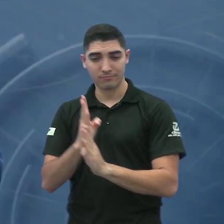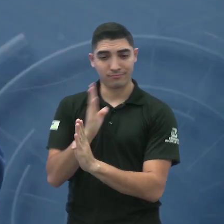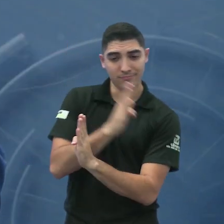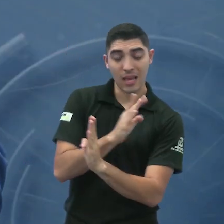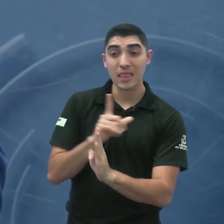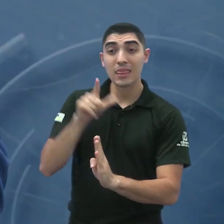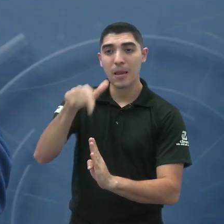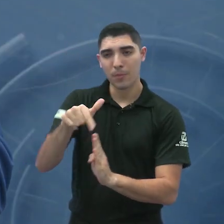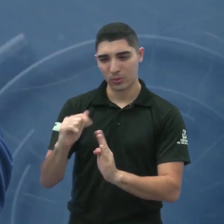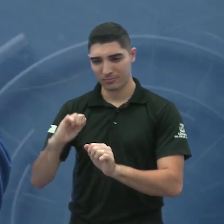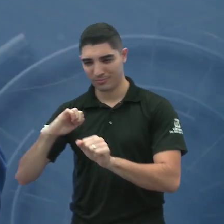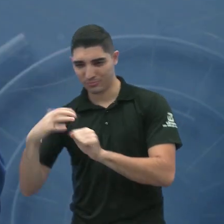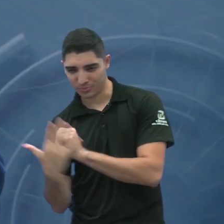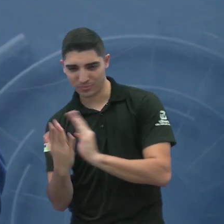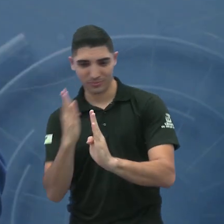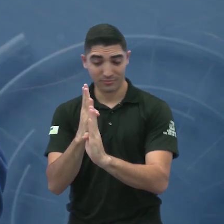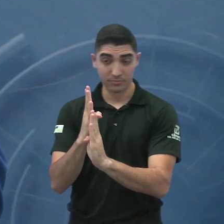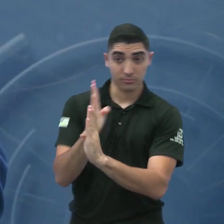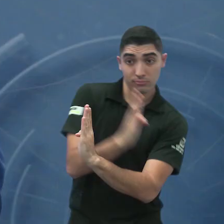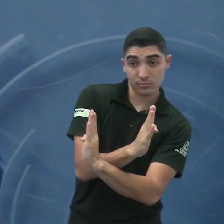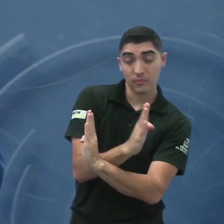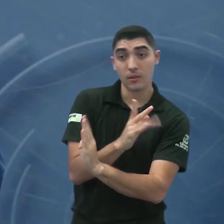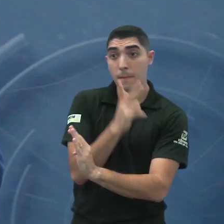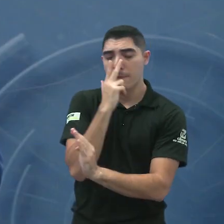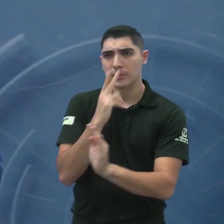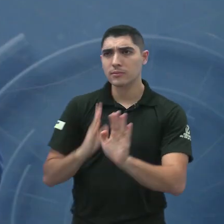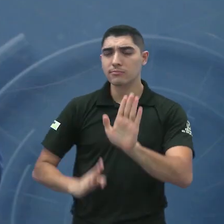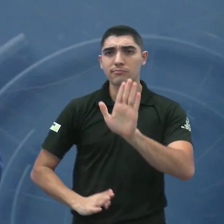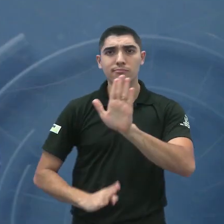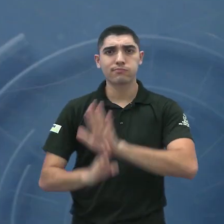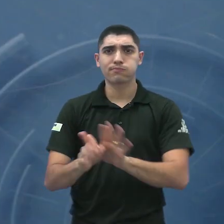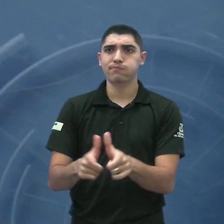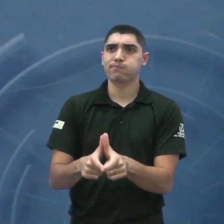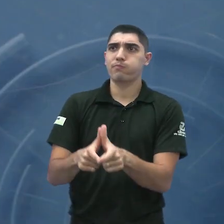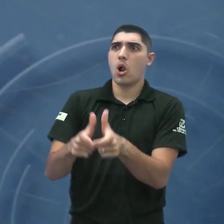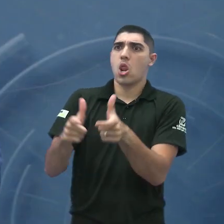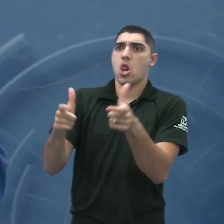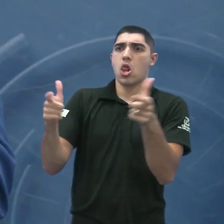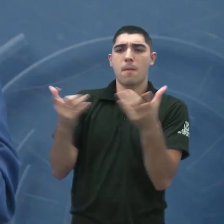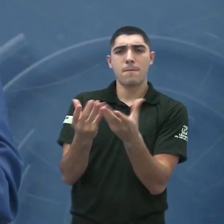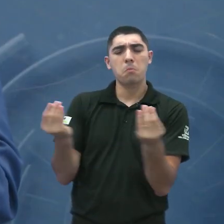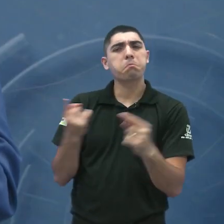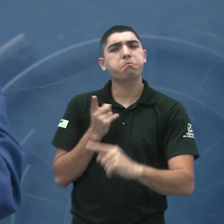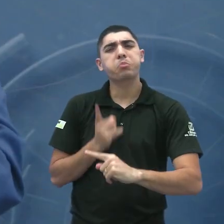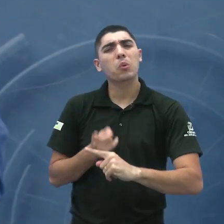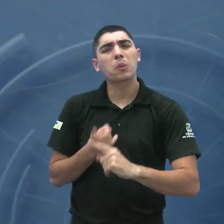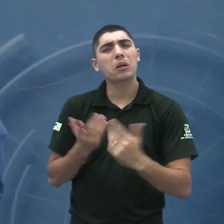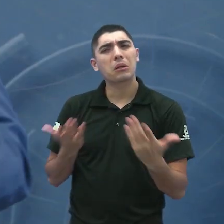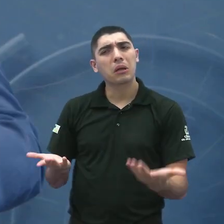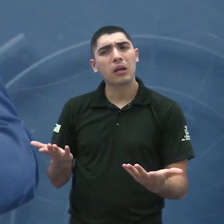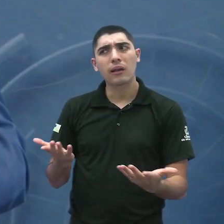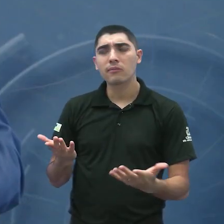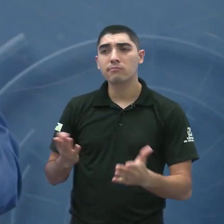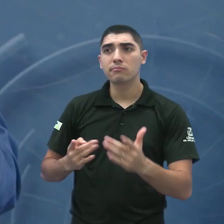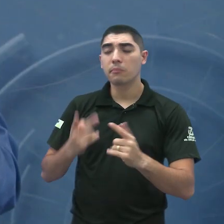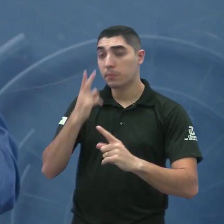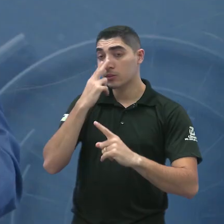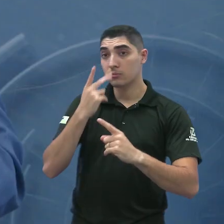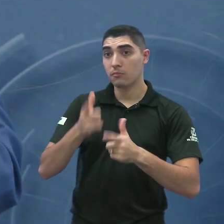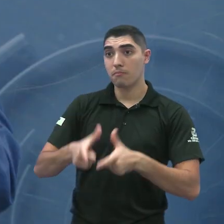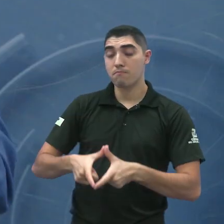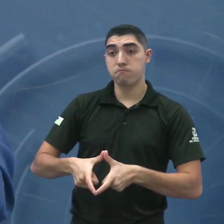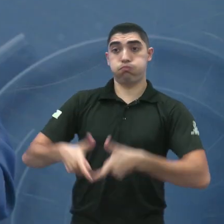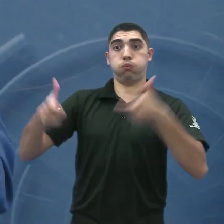pesquisei bastante, aumentou muito, né? Por que aumentou, na visão de vocês, o pós-pandemia deu um boom, né, em